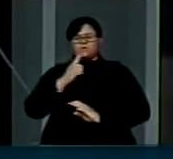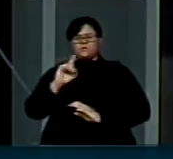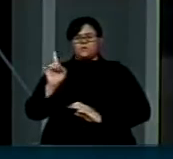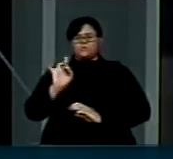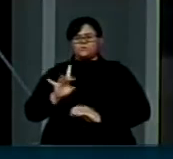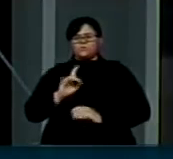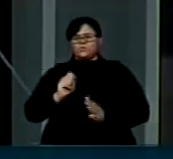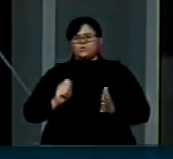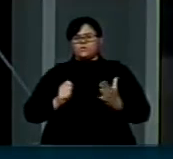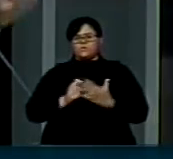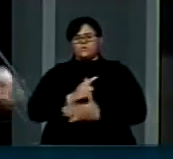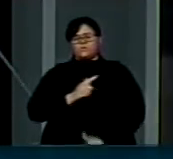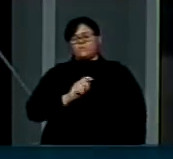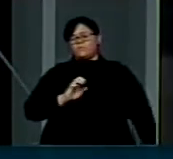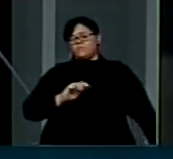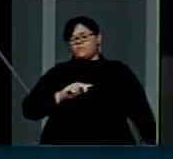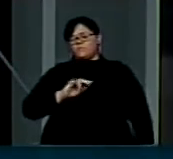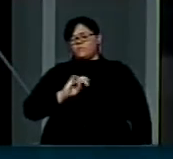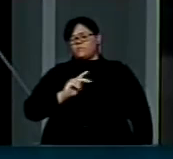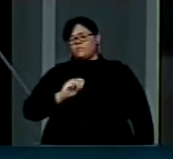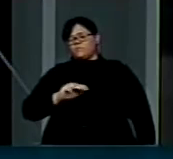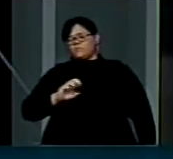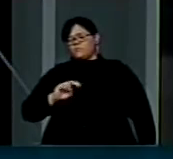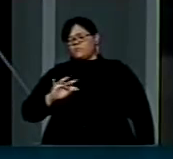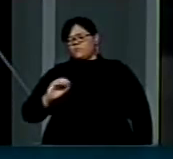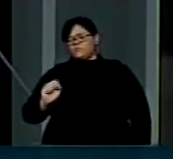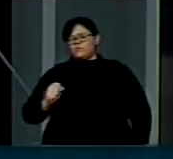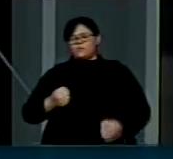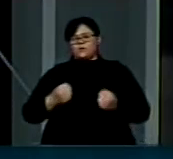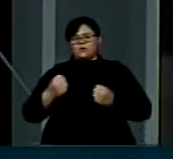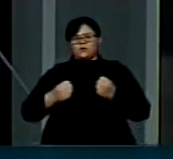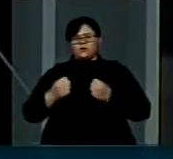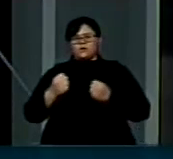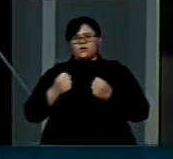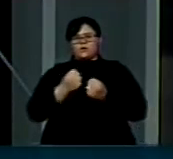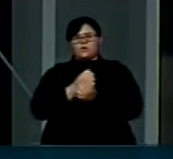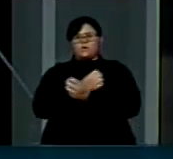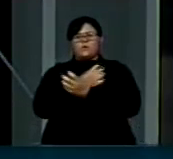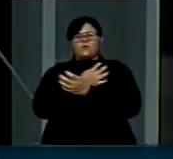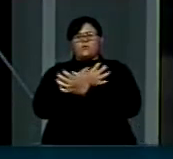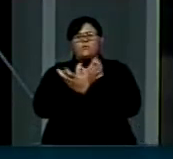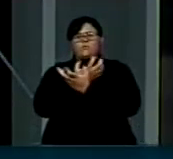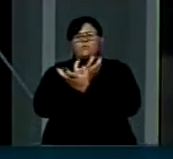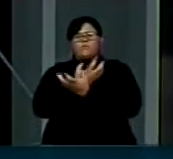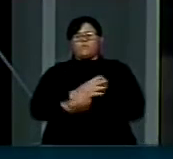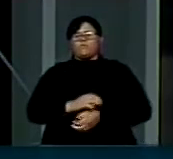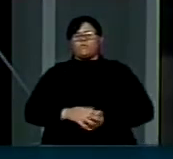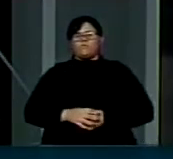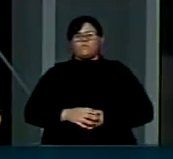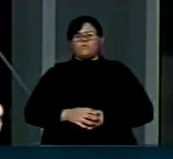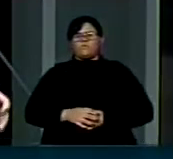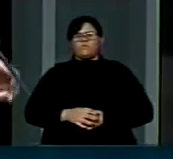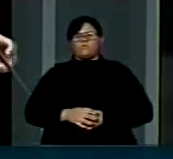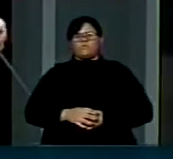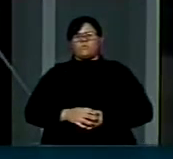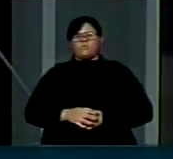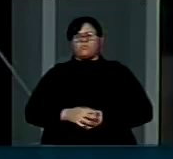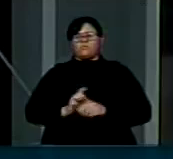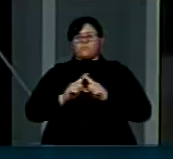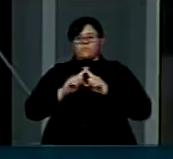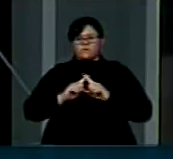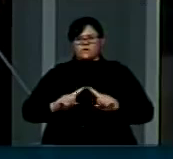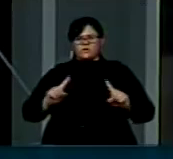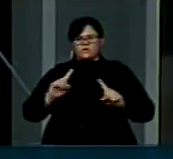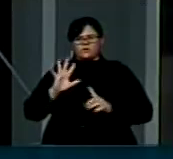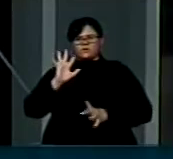compra de equipamentos e viaturas, pela construção de presídios, mas, senhor presidente, passa pelo